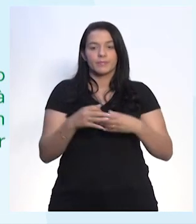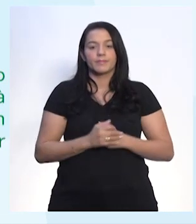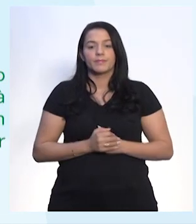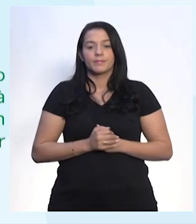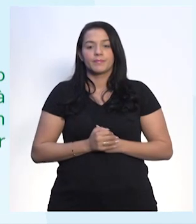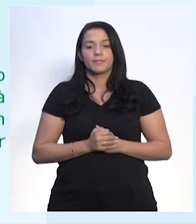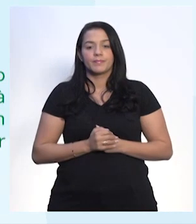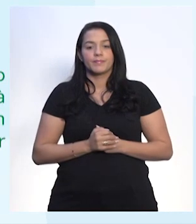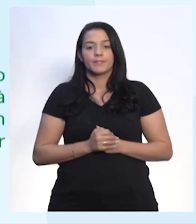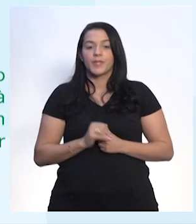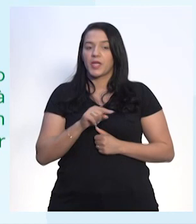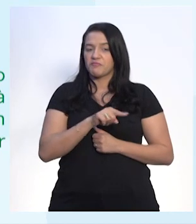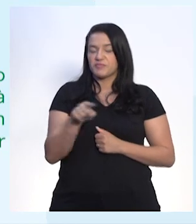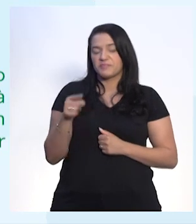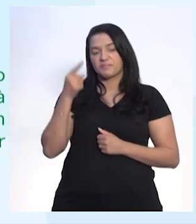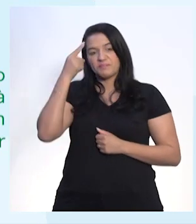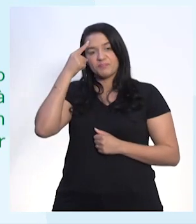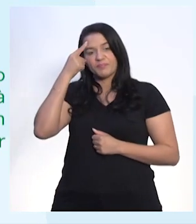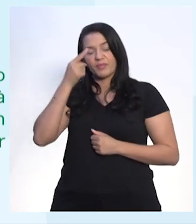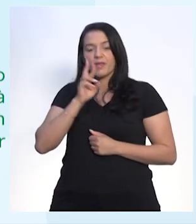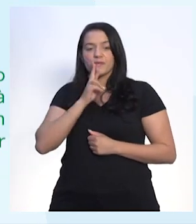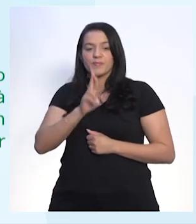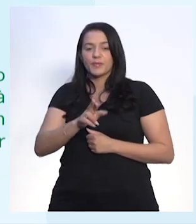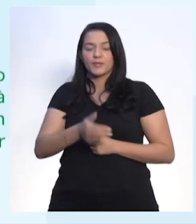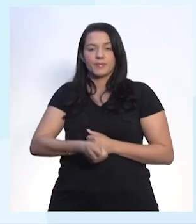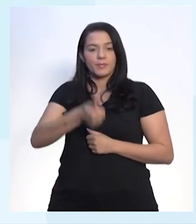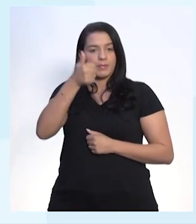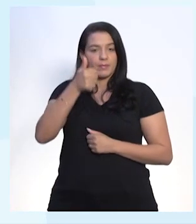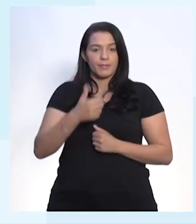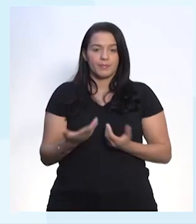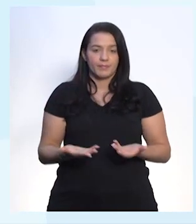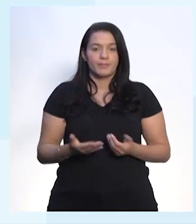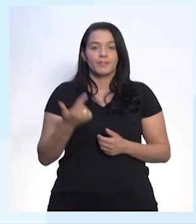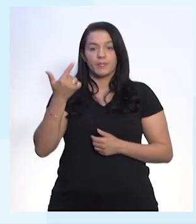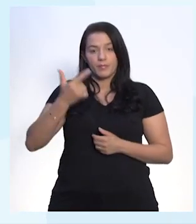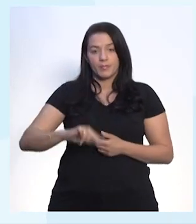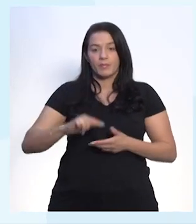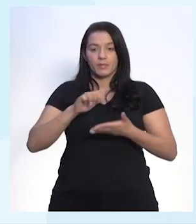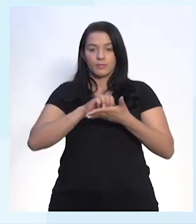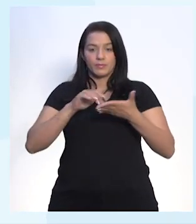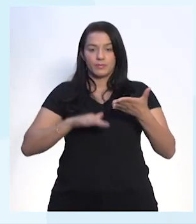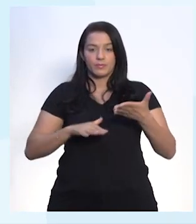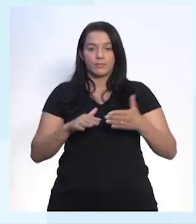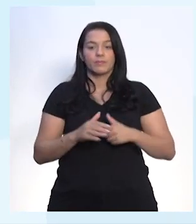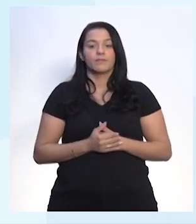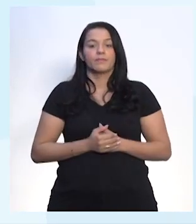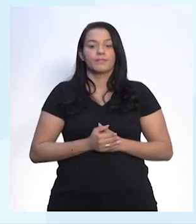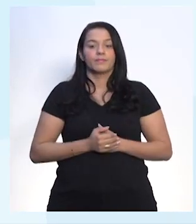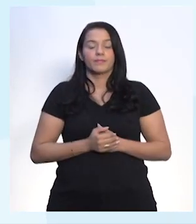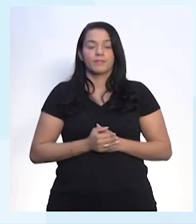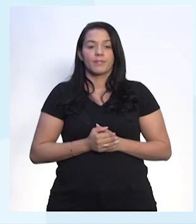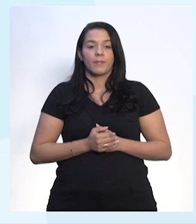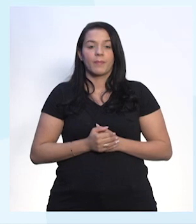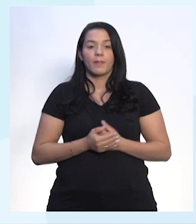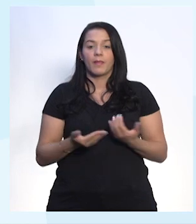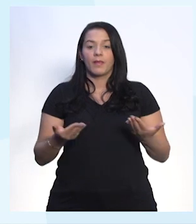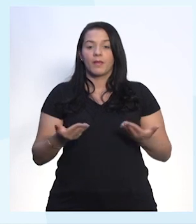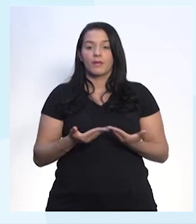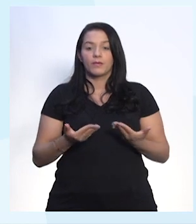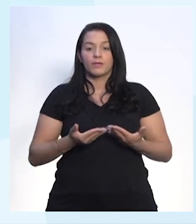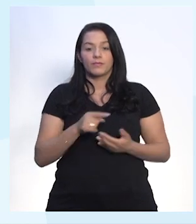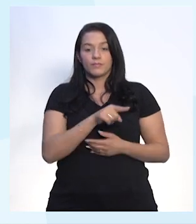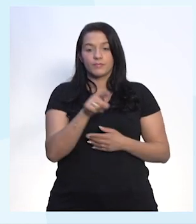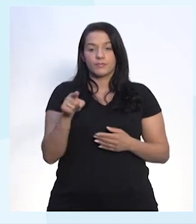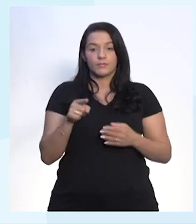que eu achar mais fácil. Beleza, Osmar? Beleza. Vamos para mais uma atividade? Vamos. E essa daqui, eu quero que vocês prestem